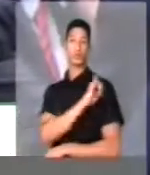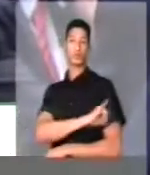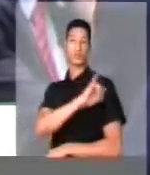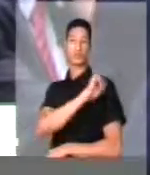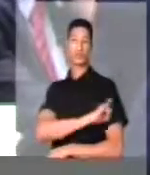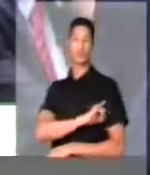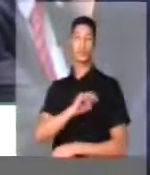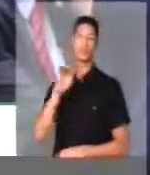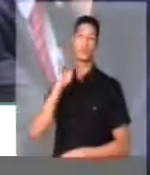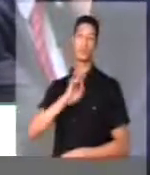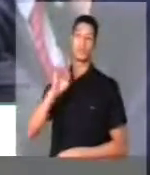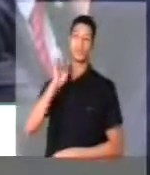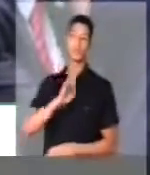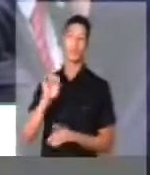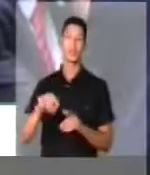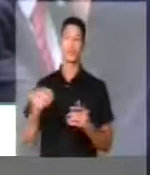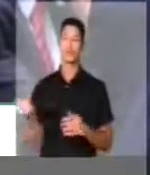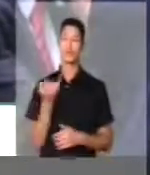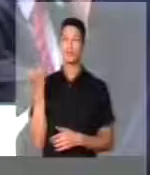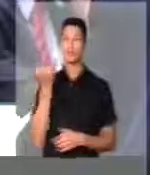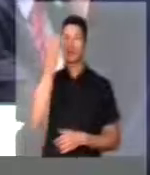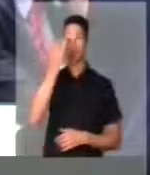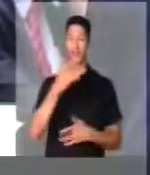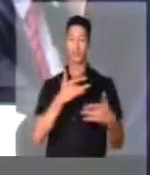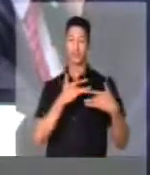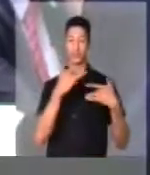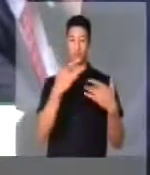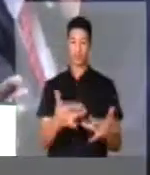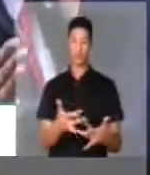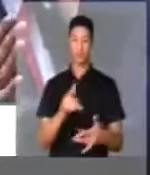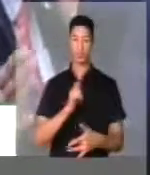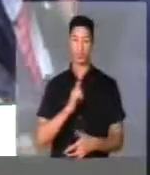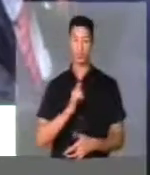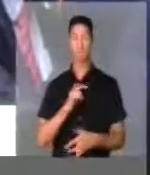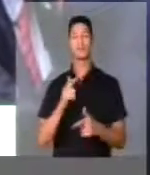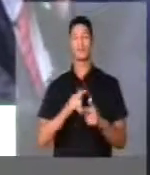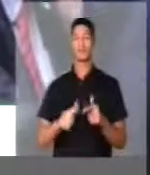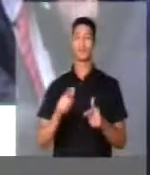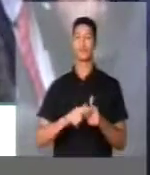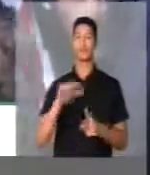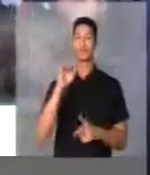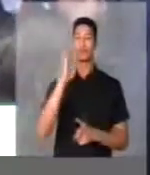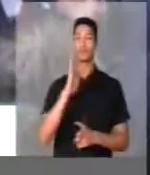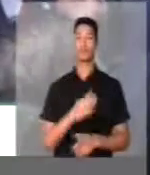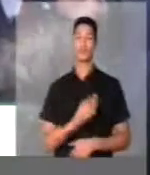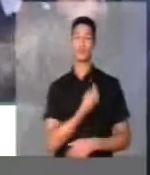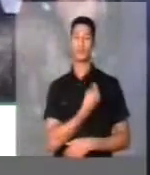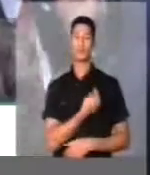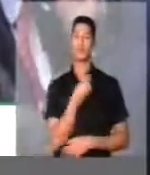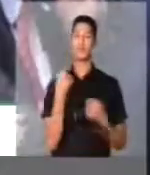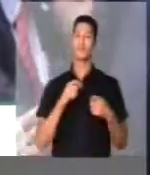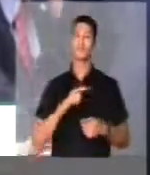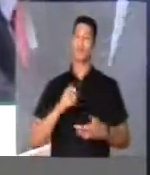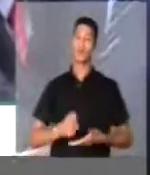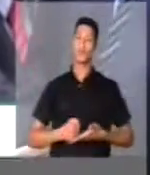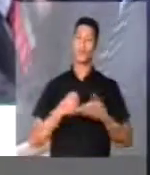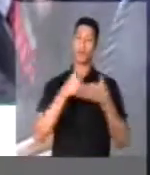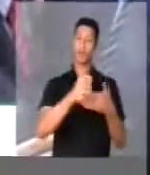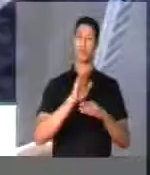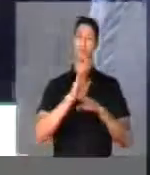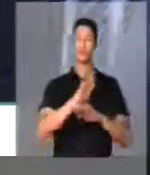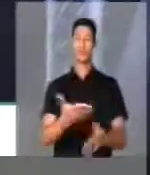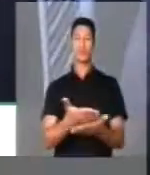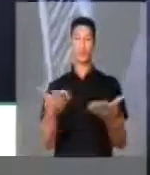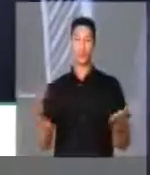Janeiro, o estado de Minas Gerais. É muito importante a solidariedade. A situação que o Brasil está vivendo precisa do apoio e da colaboração